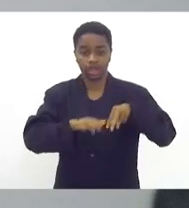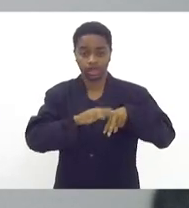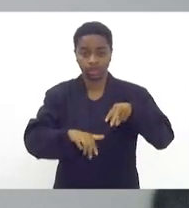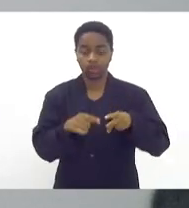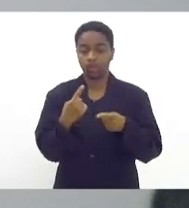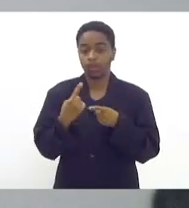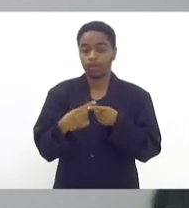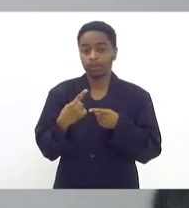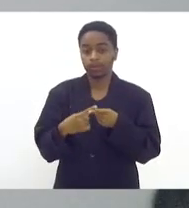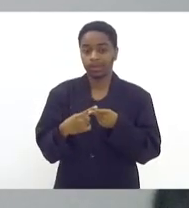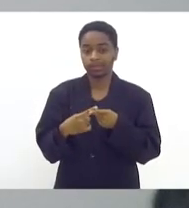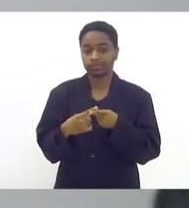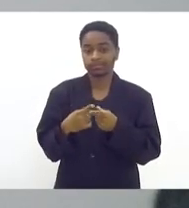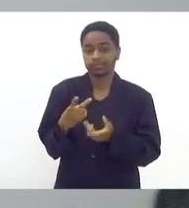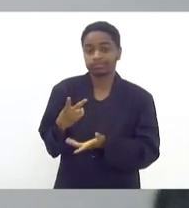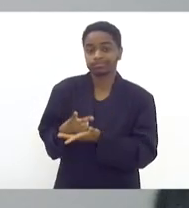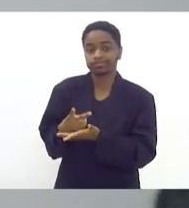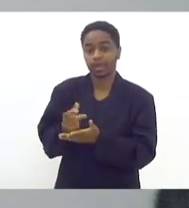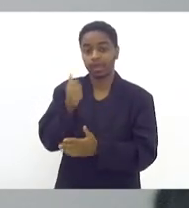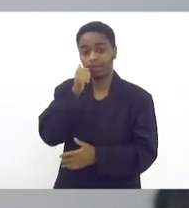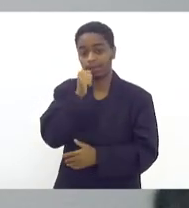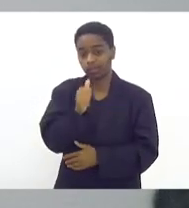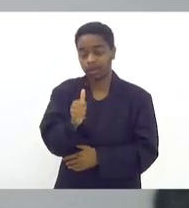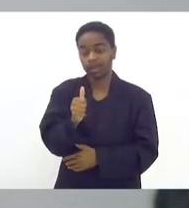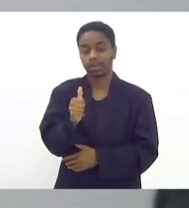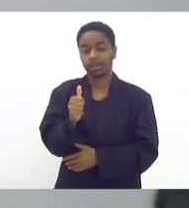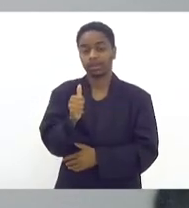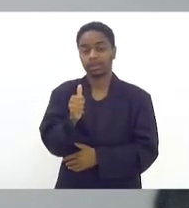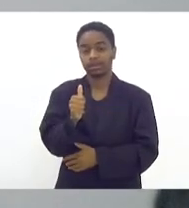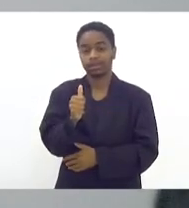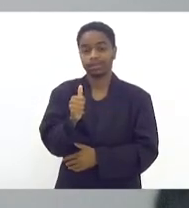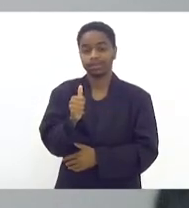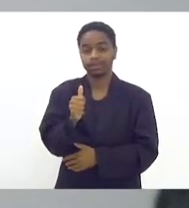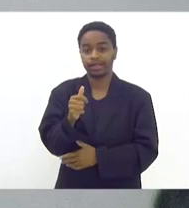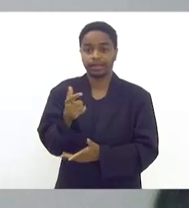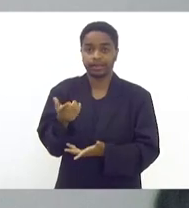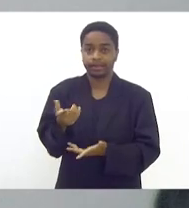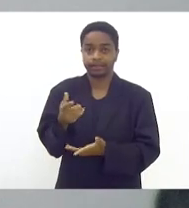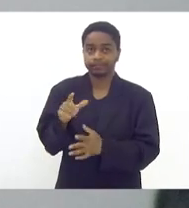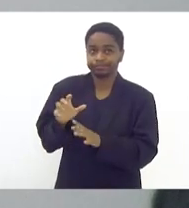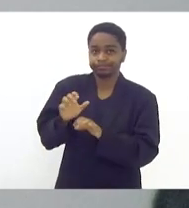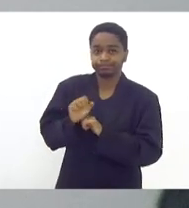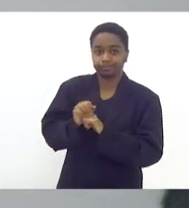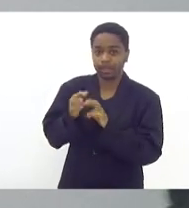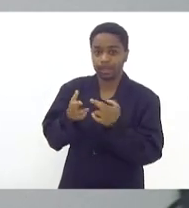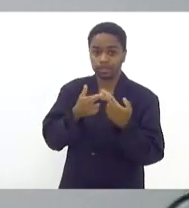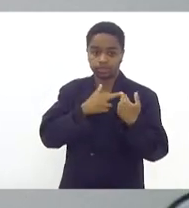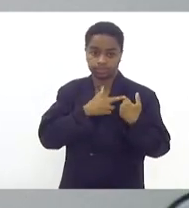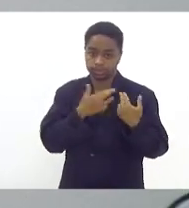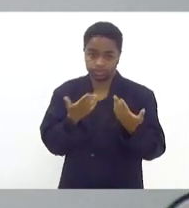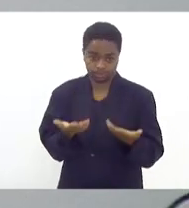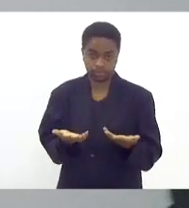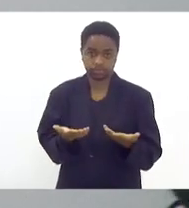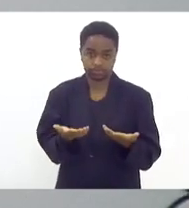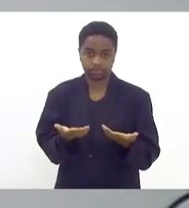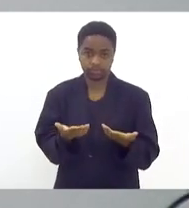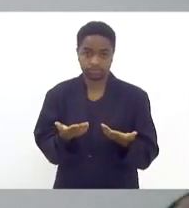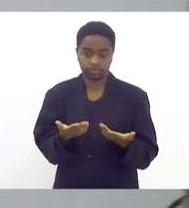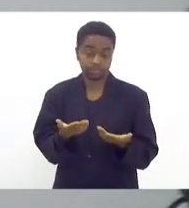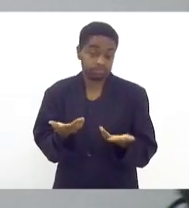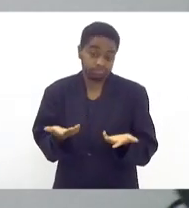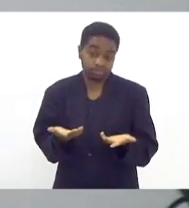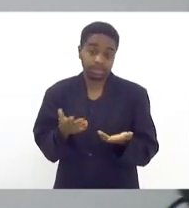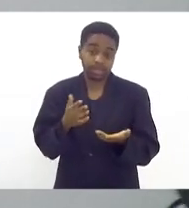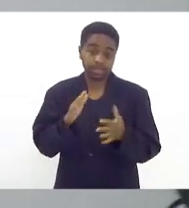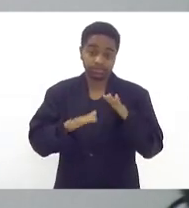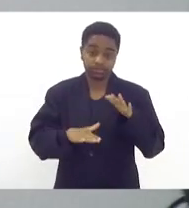normalmente as Mulheres sempre carregam né o piano em algumas situações né não é incomum o